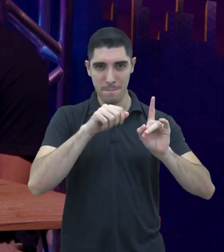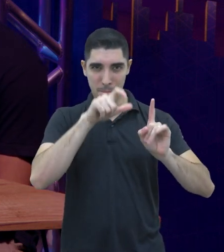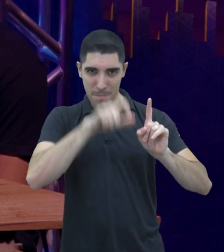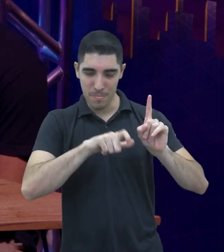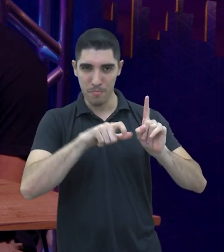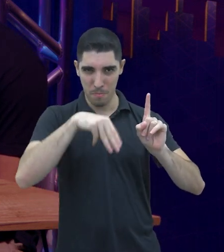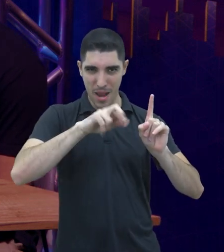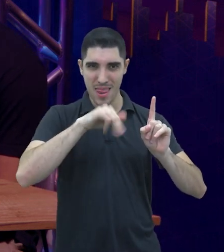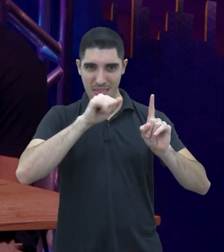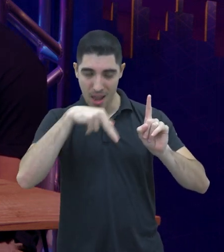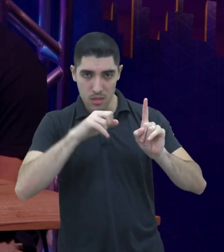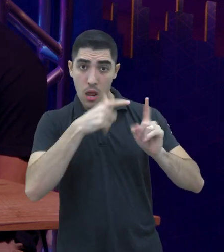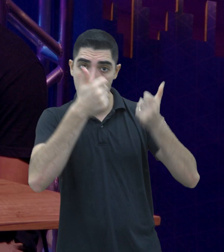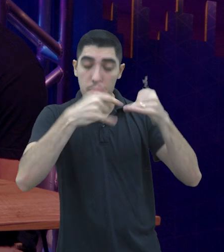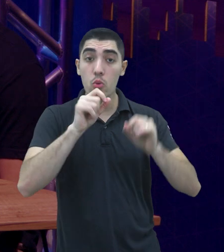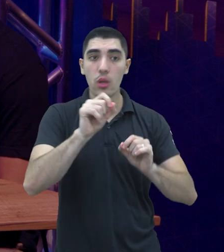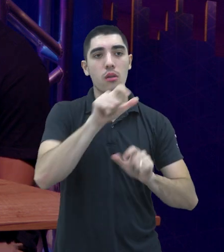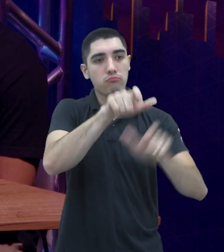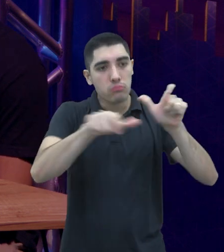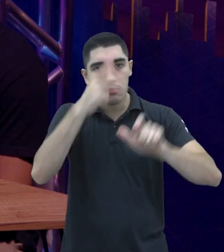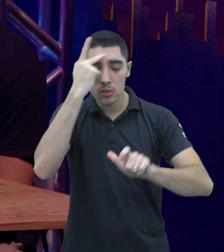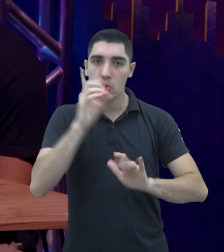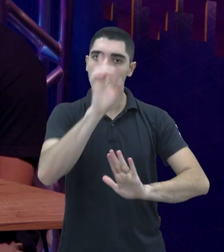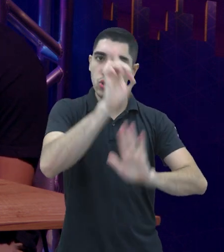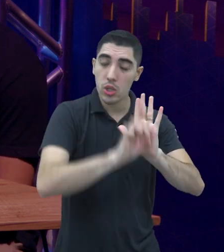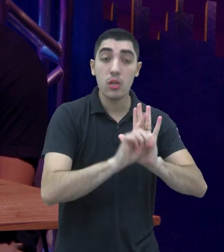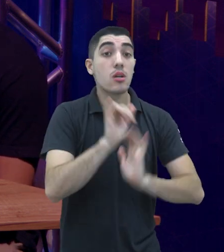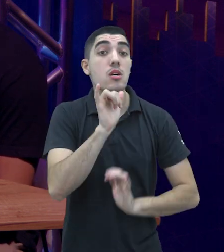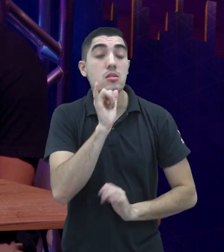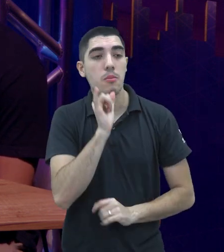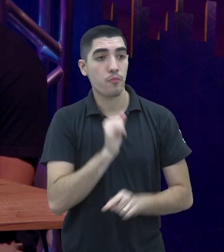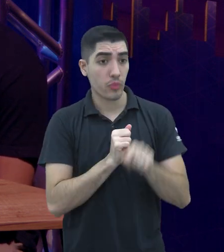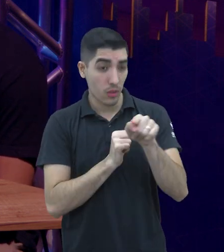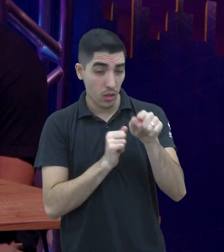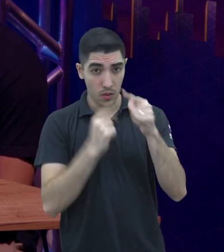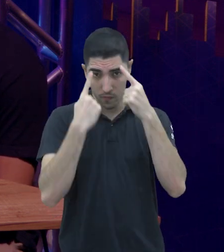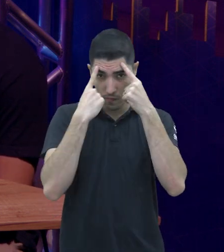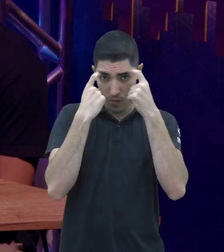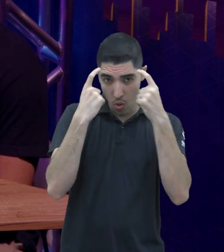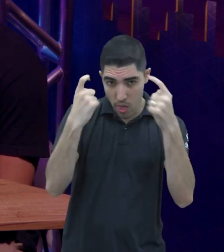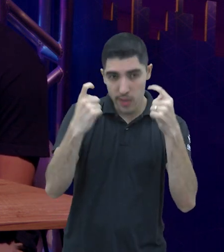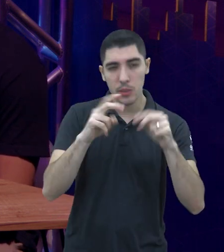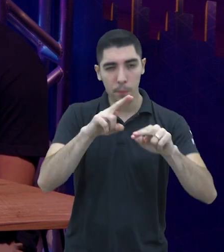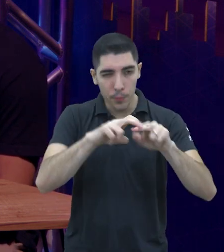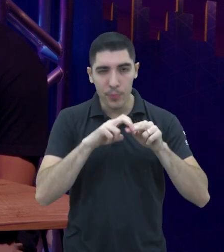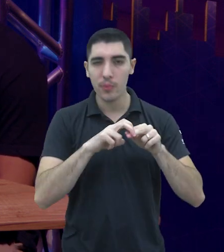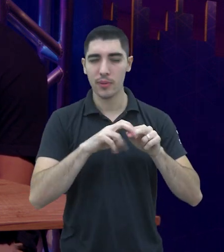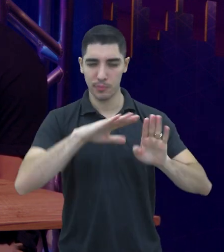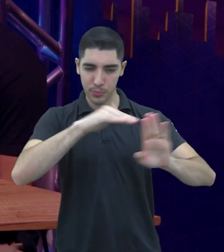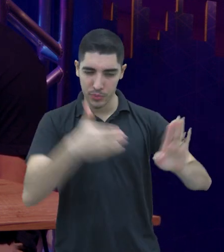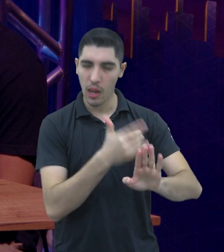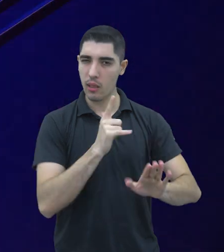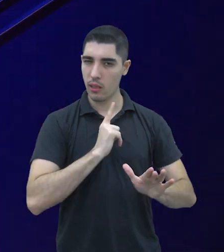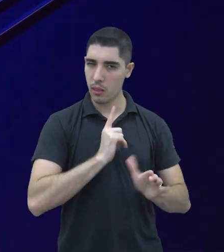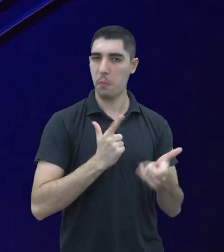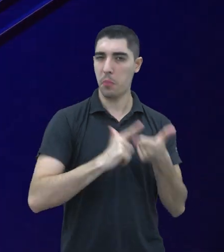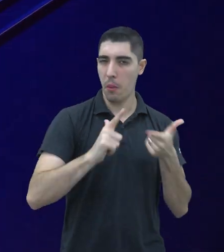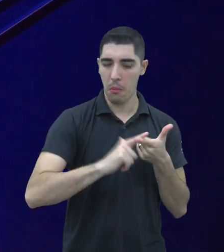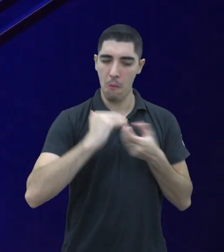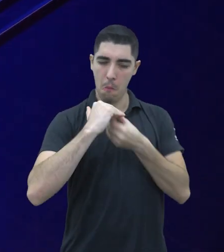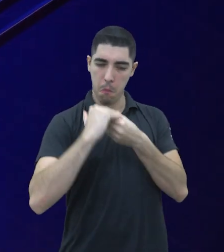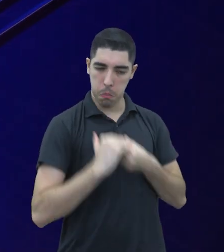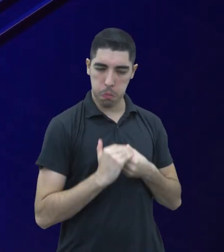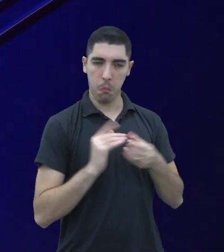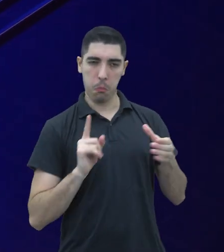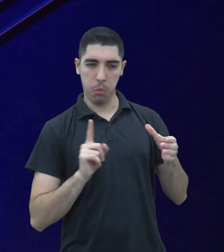dessa questão da privatização de direitos, né? Então, se uma das formas de violência é justamente, né, a exclusão, a partir do momento